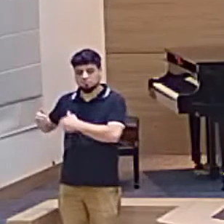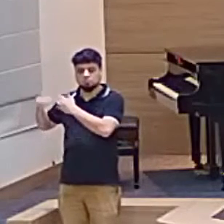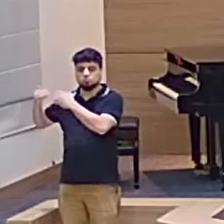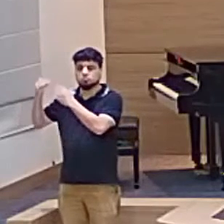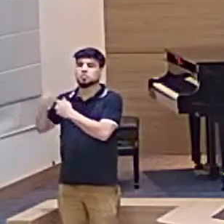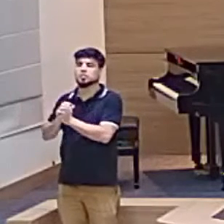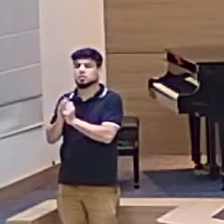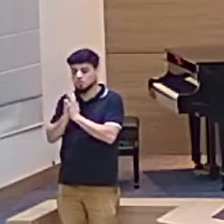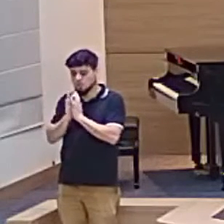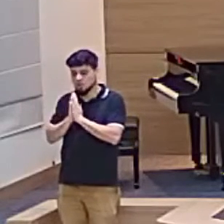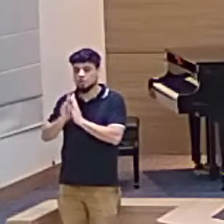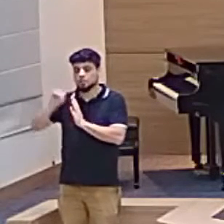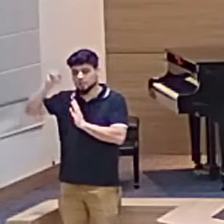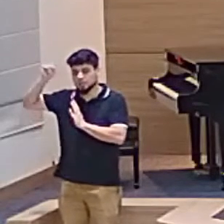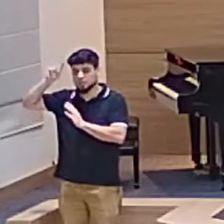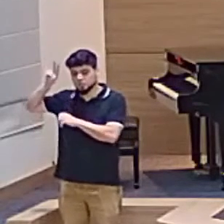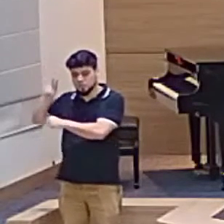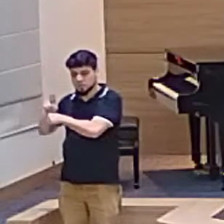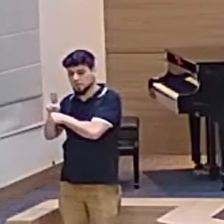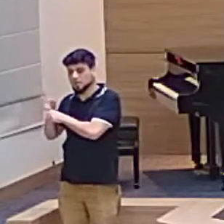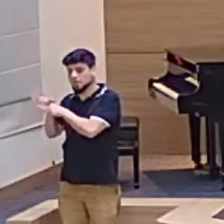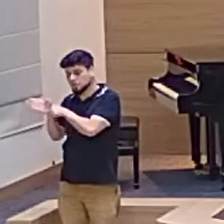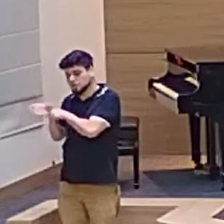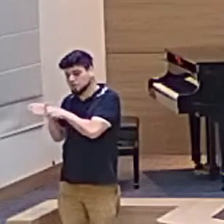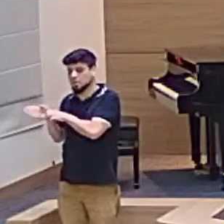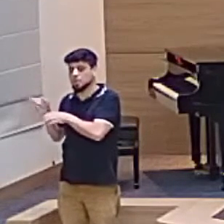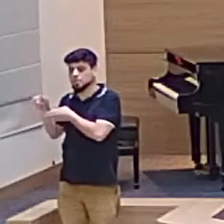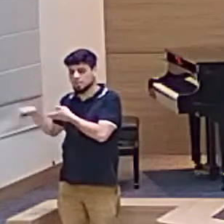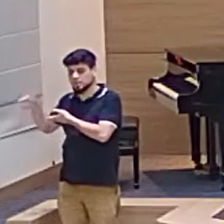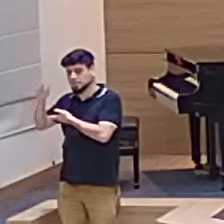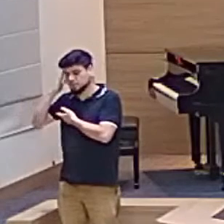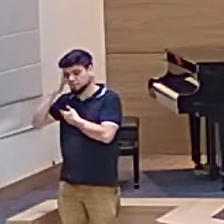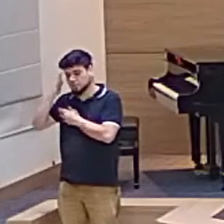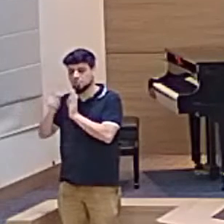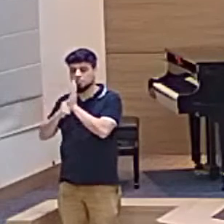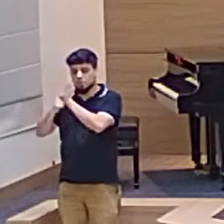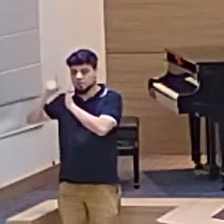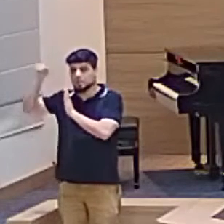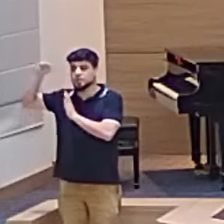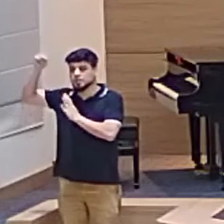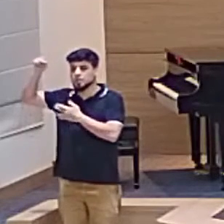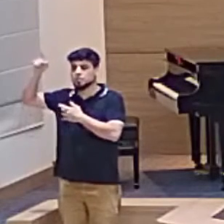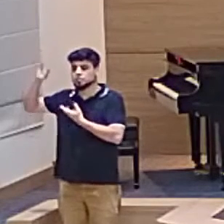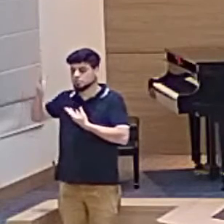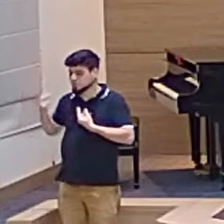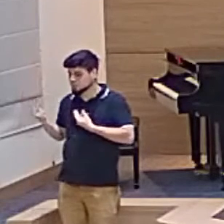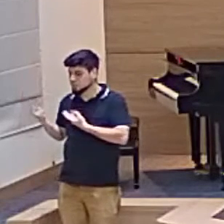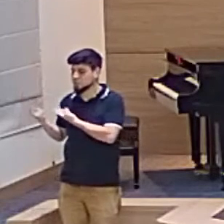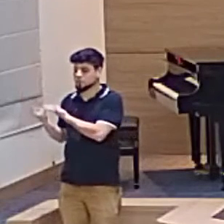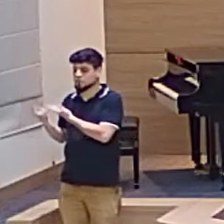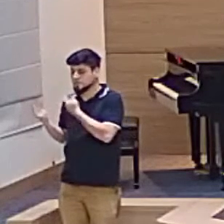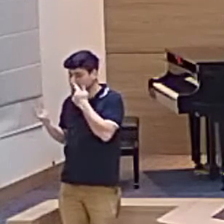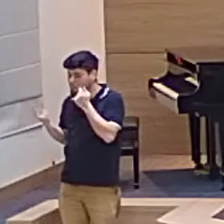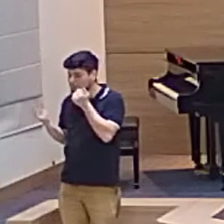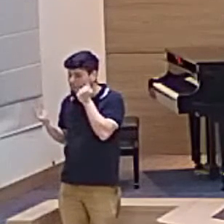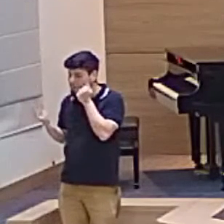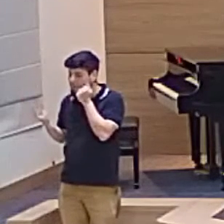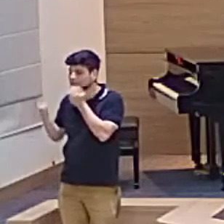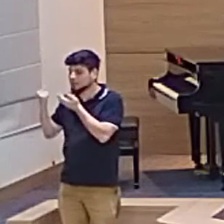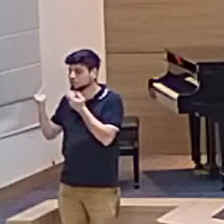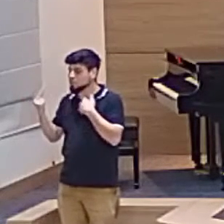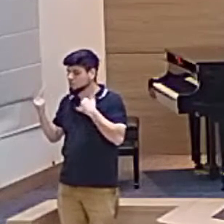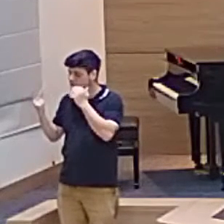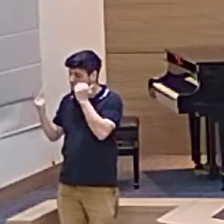mãos do senhor dizendo BIOS tá aqui os meus pais e o senhor me deu esses pais eu quero um